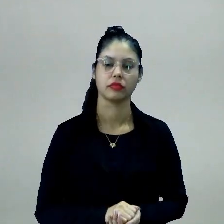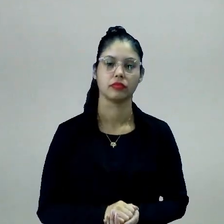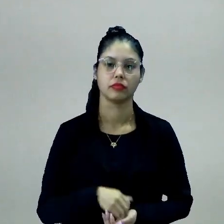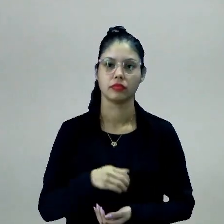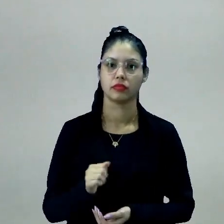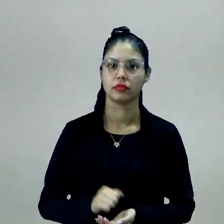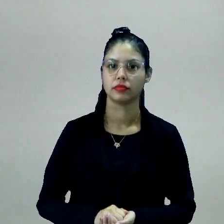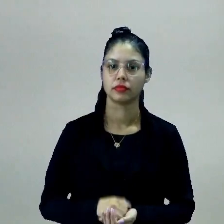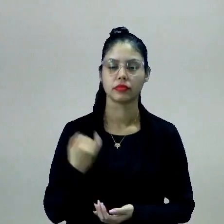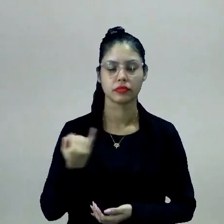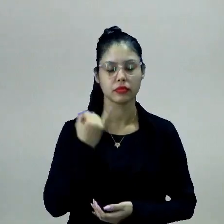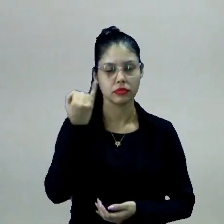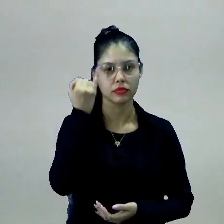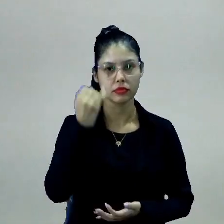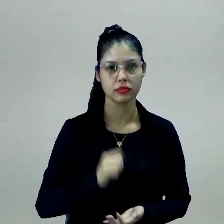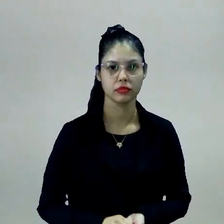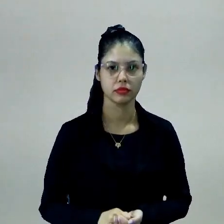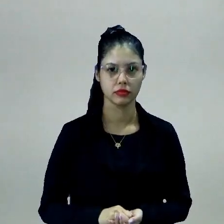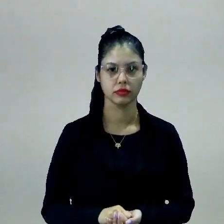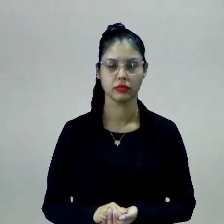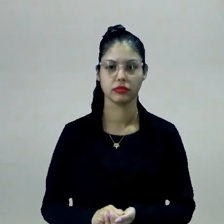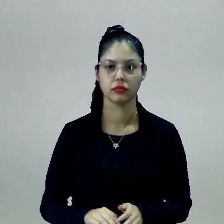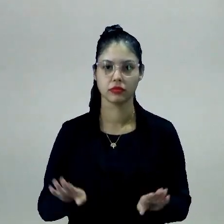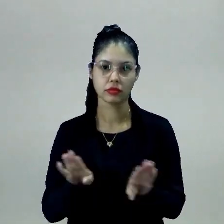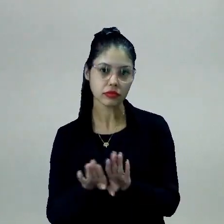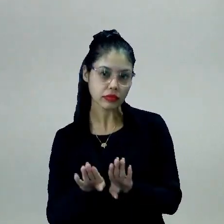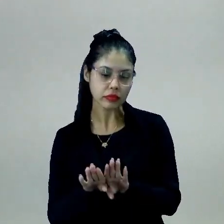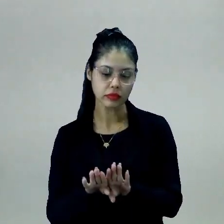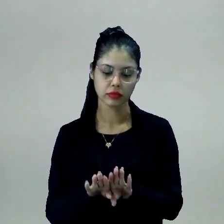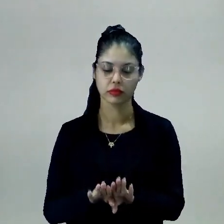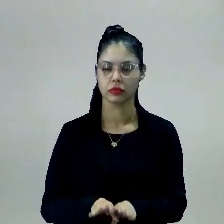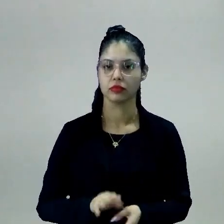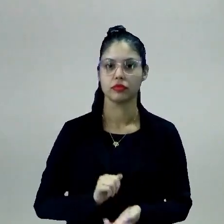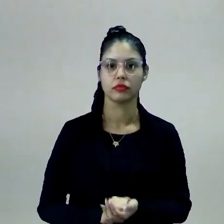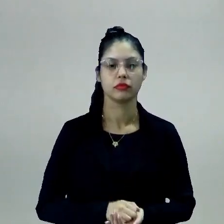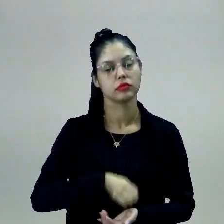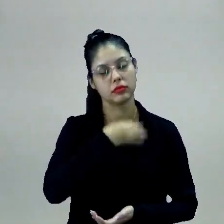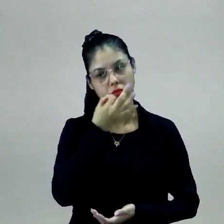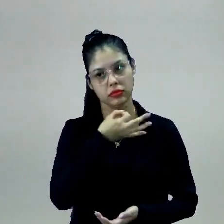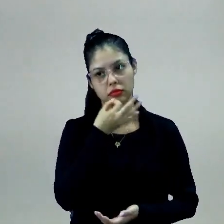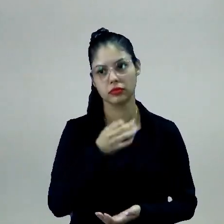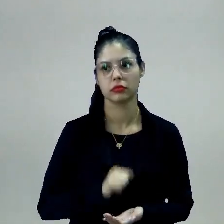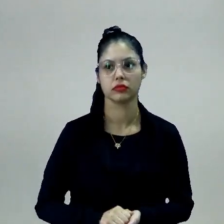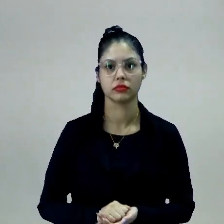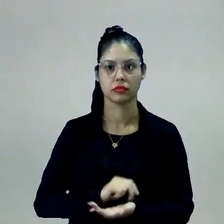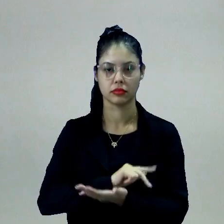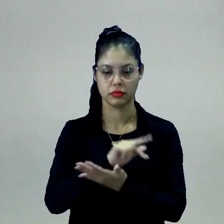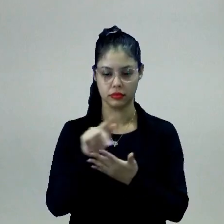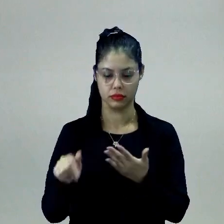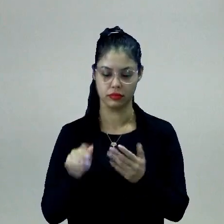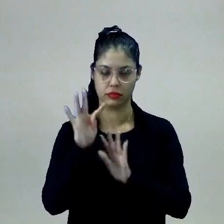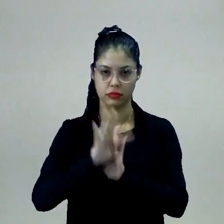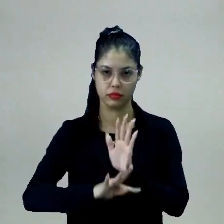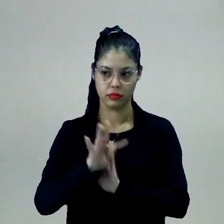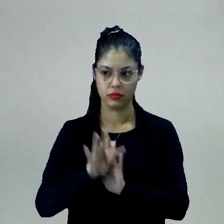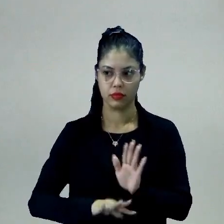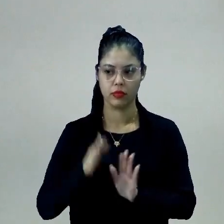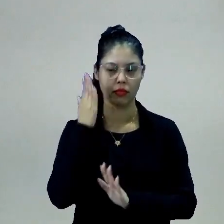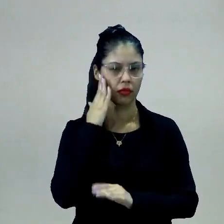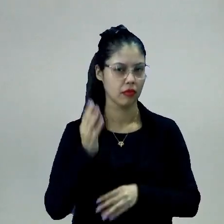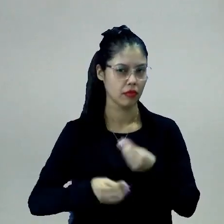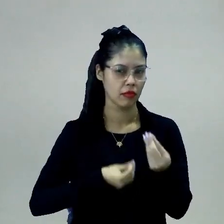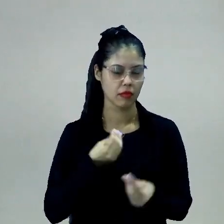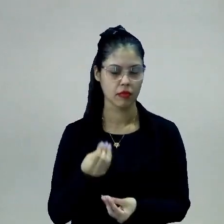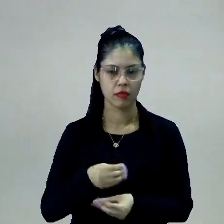cunho principalmente aí, né, argumentativo, né, sejam eles orais, multimodais. Vamos entender como é que